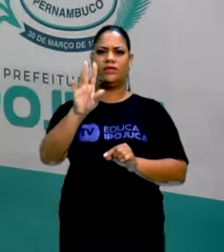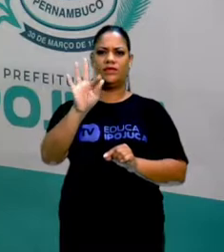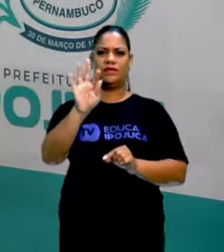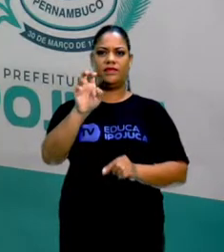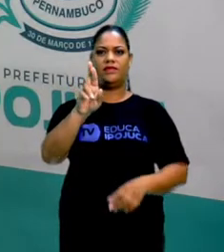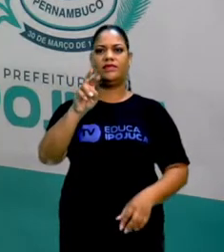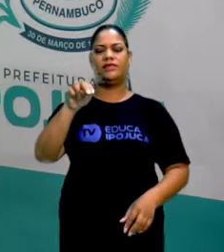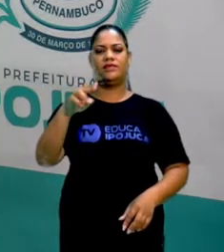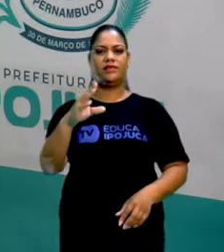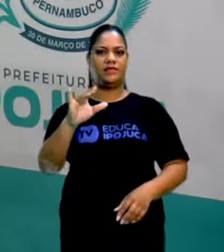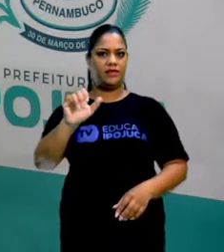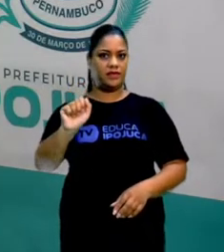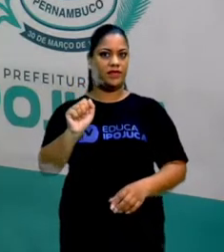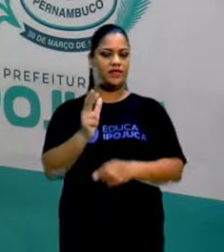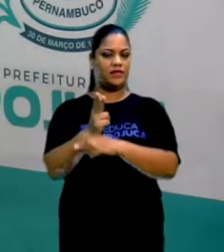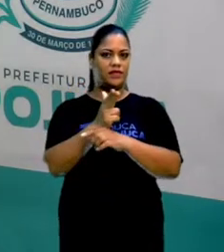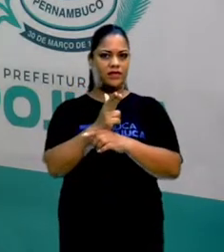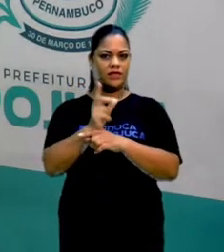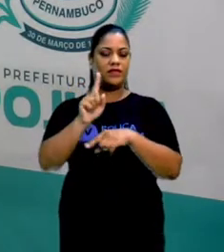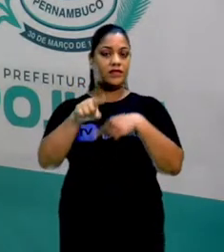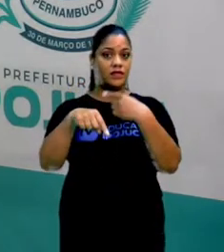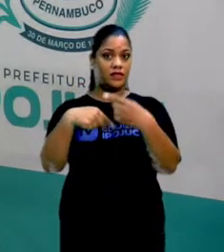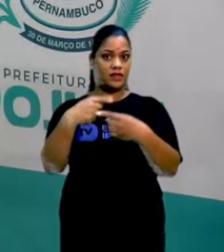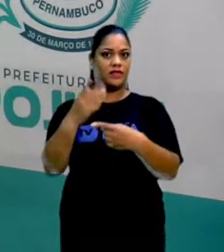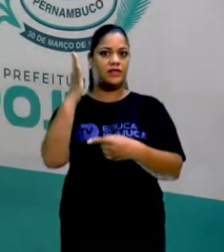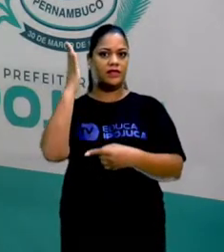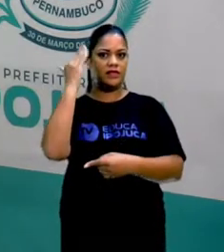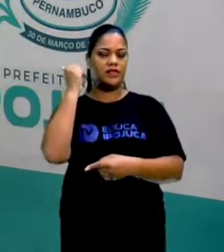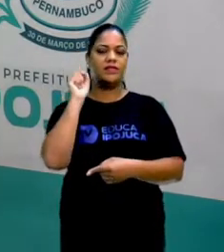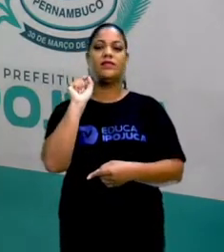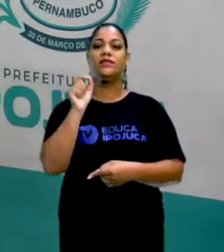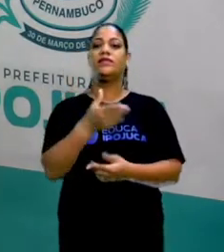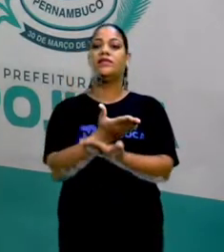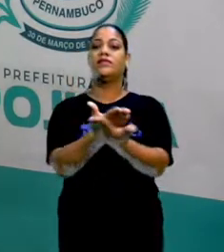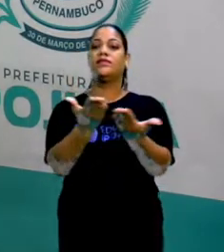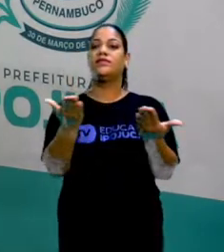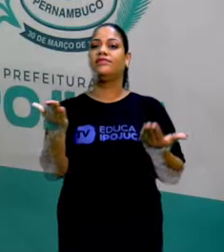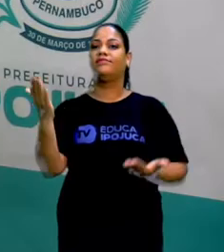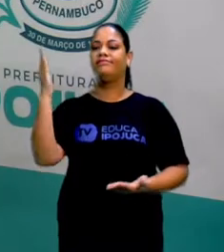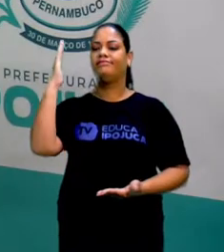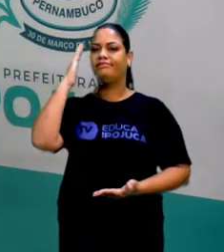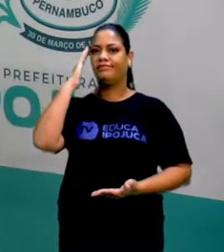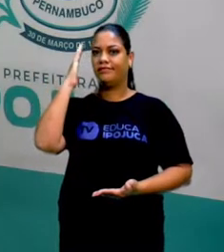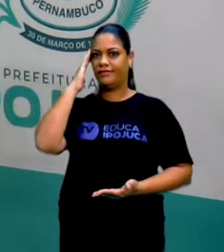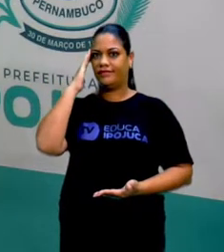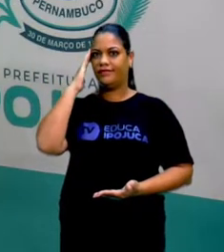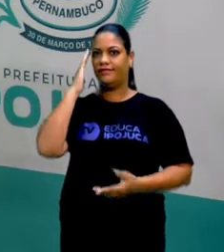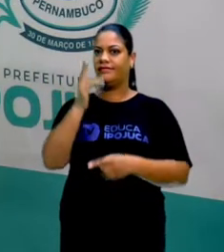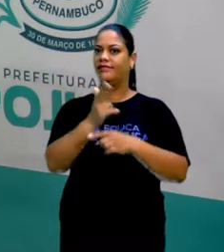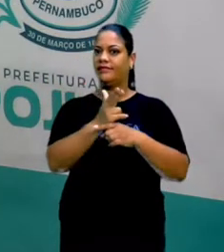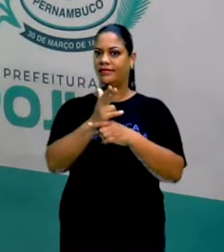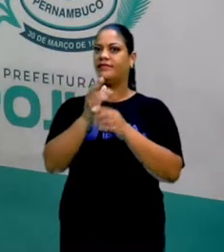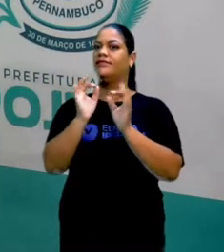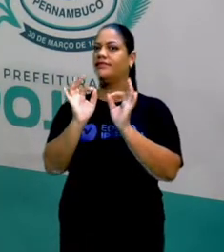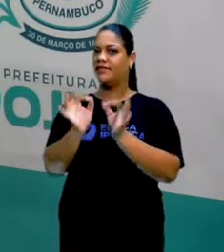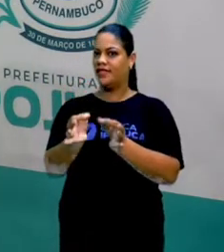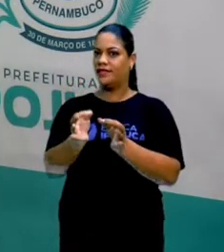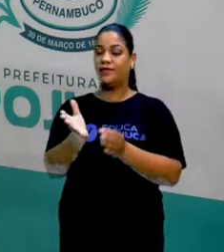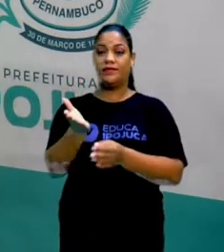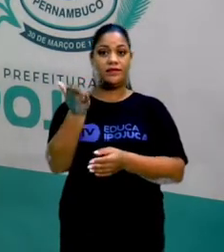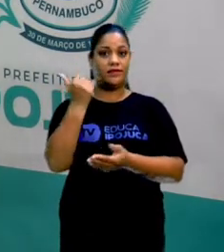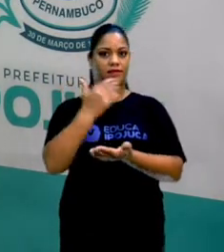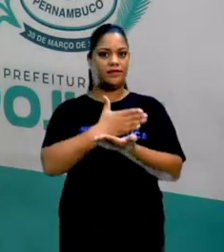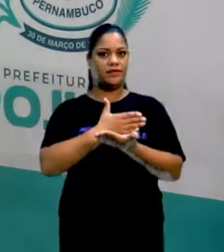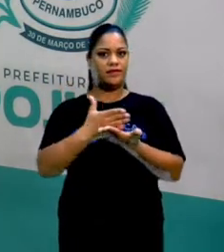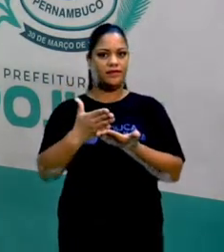ver um videozinho. Depois desse vídeo a gente vai discutir o que é que vocês acharam e o que vocês entenderam sobre esse vídeo. Tá certo? Vamos lá?